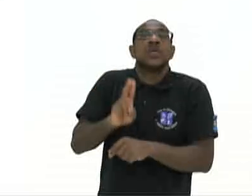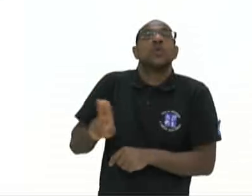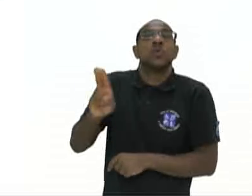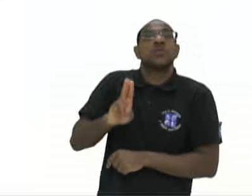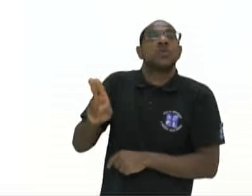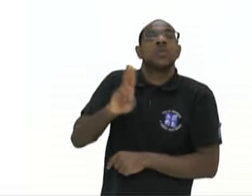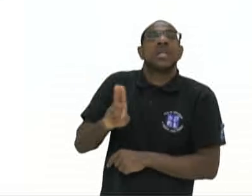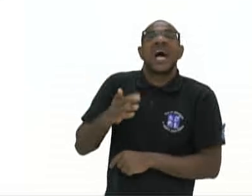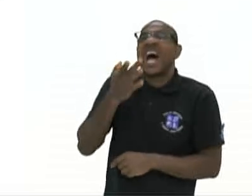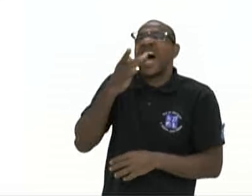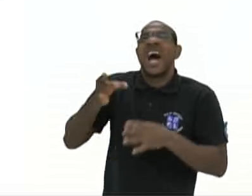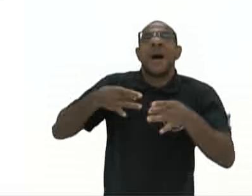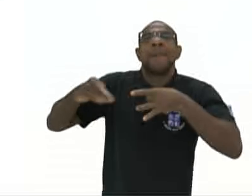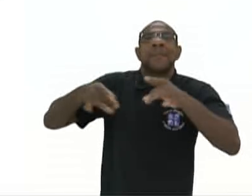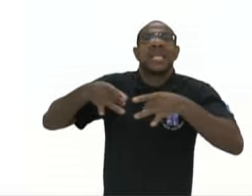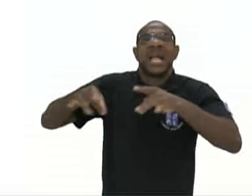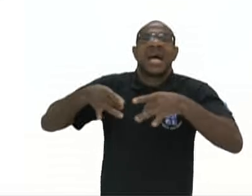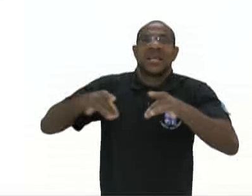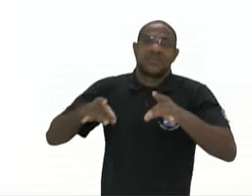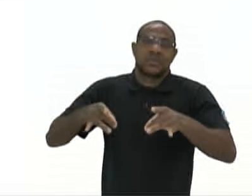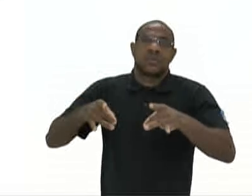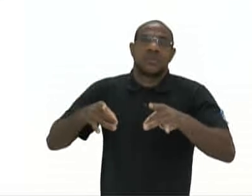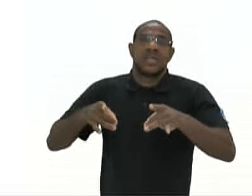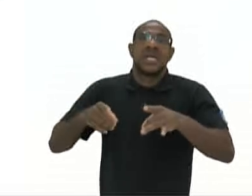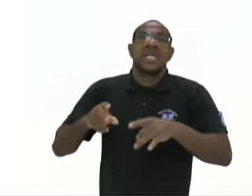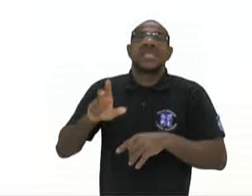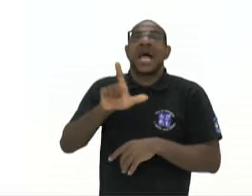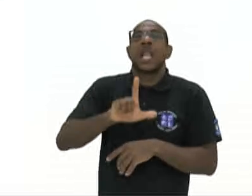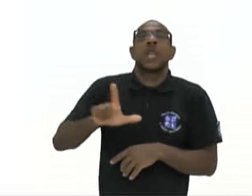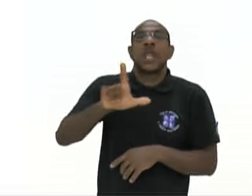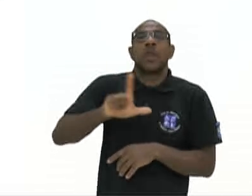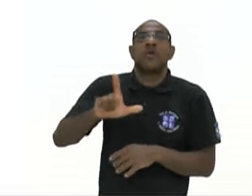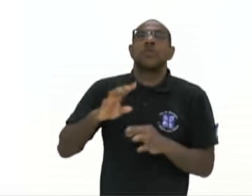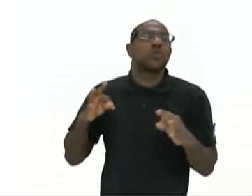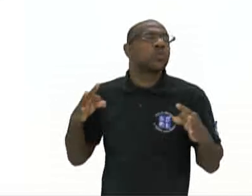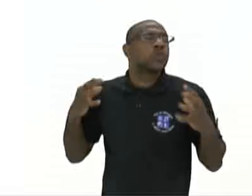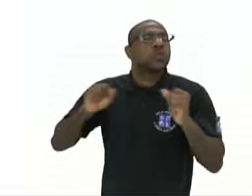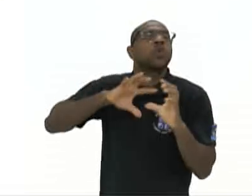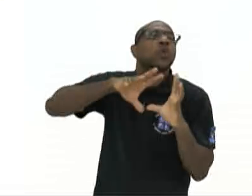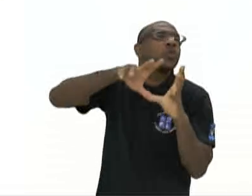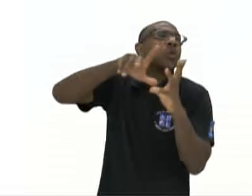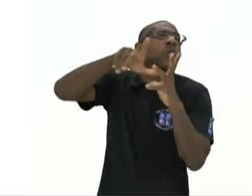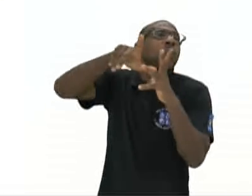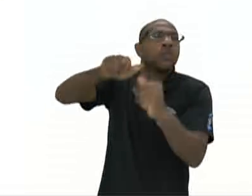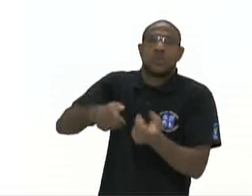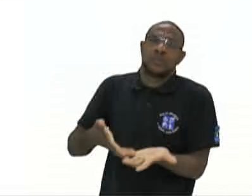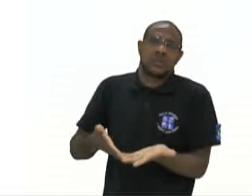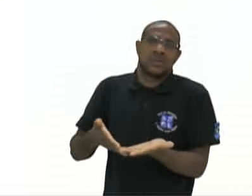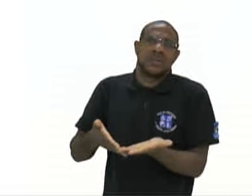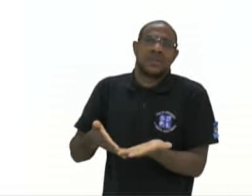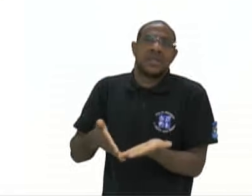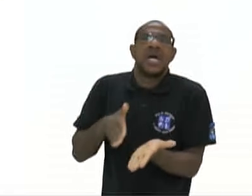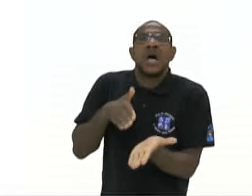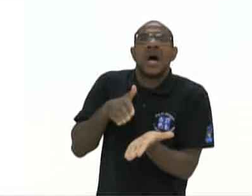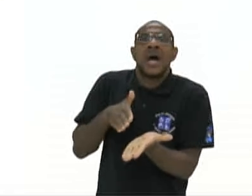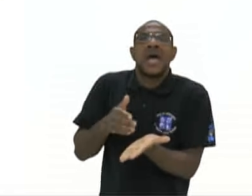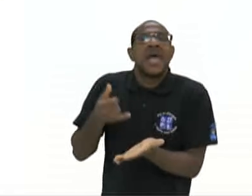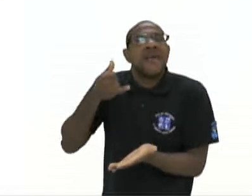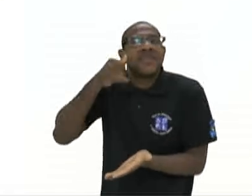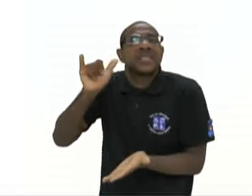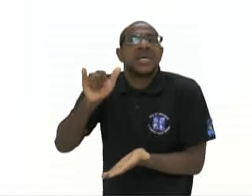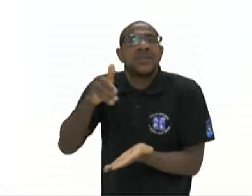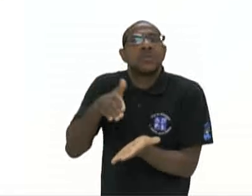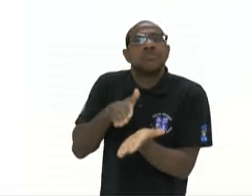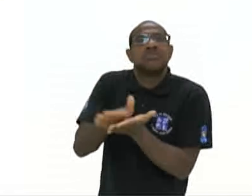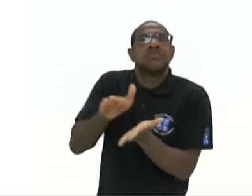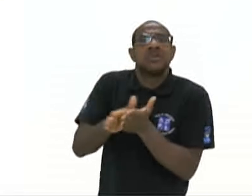lojas de todo o mundo até 2020, evitando o consumo de mais de 1 bilhão de canudos. A rede de